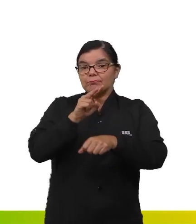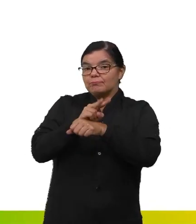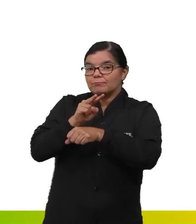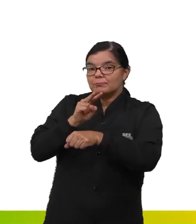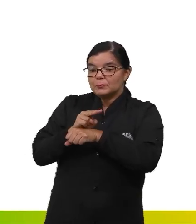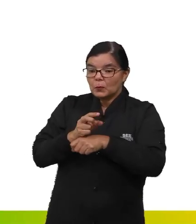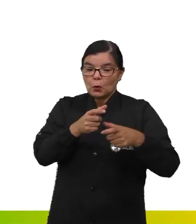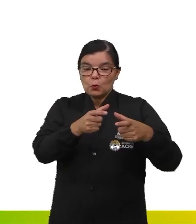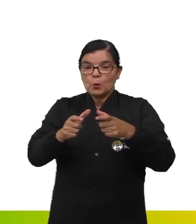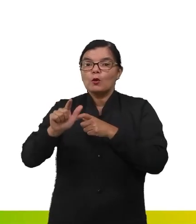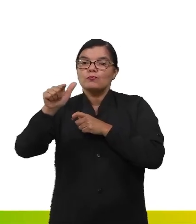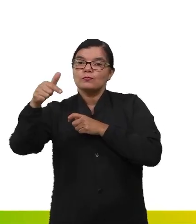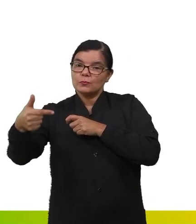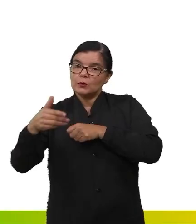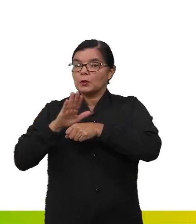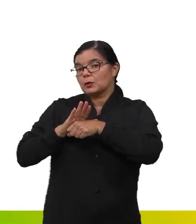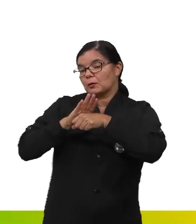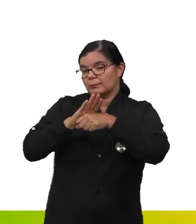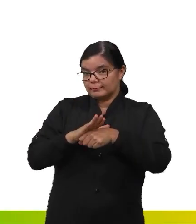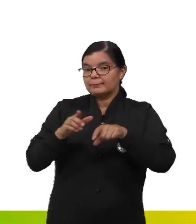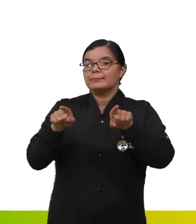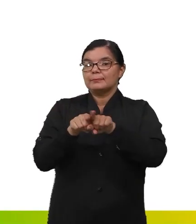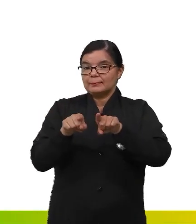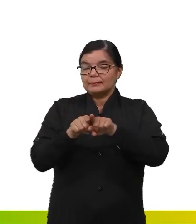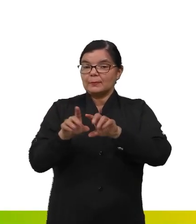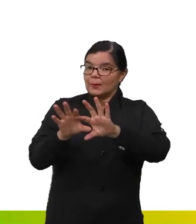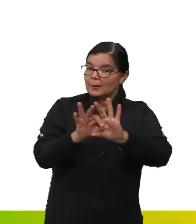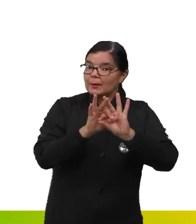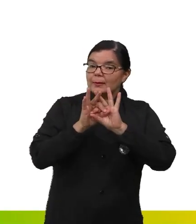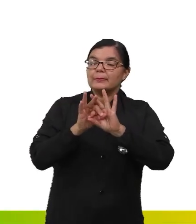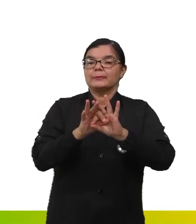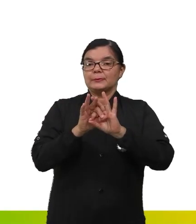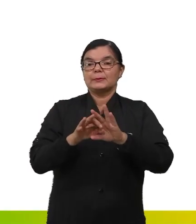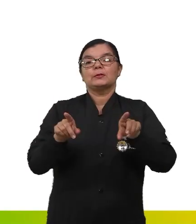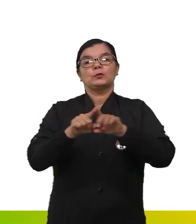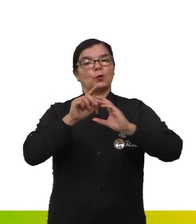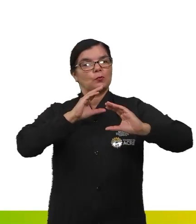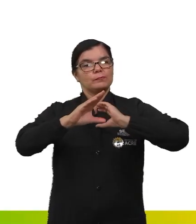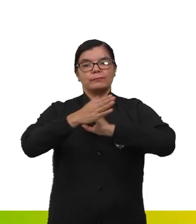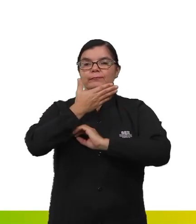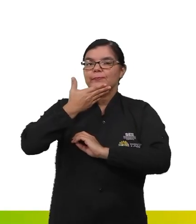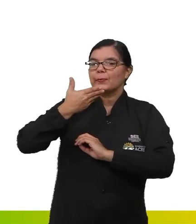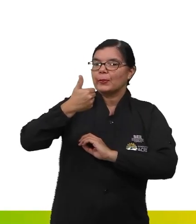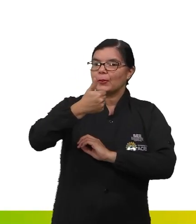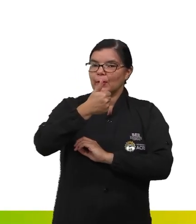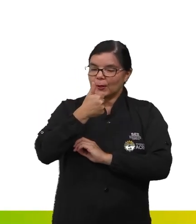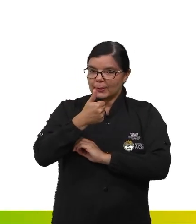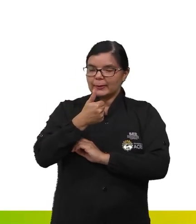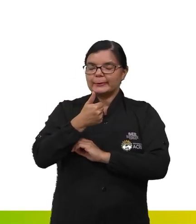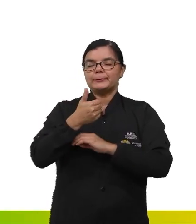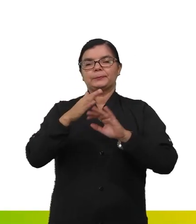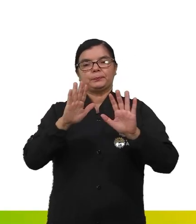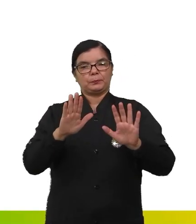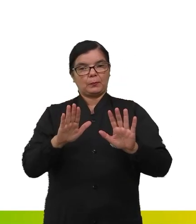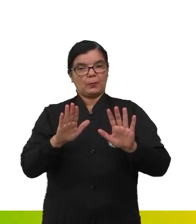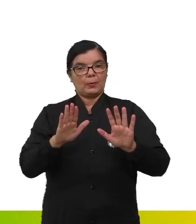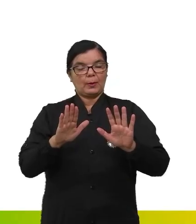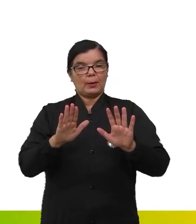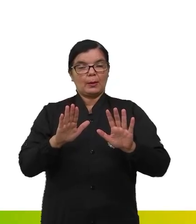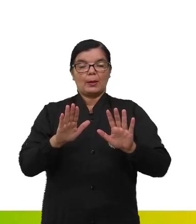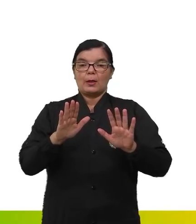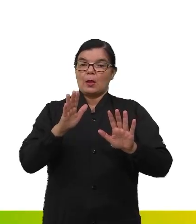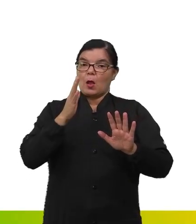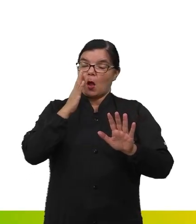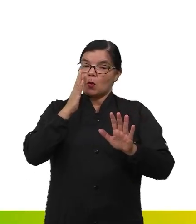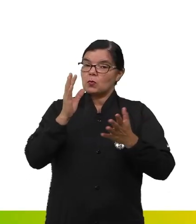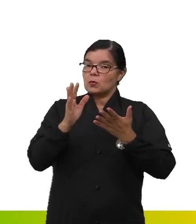preservando o espaço de outros, pode ajudar bastante a manter a harmonia, se comunicar melhor. Aqui só vamos elencar